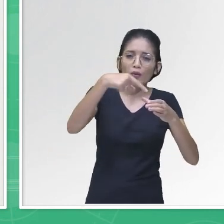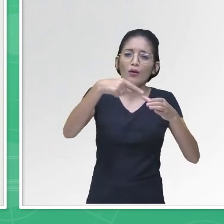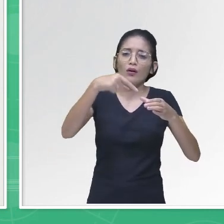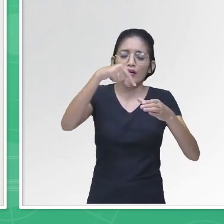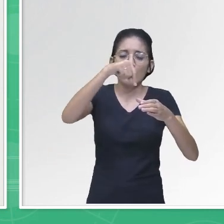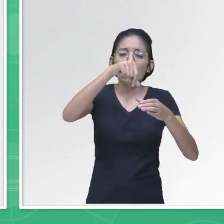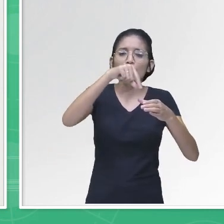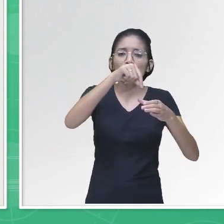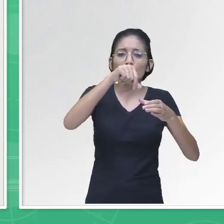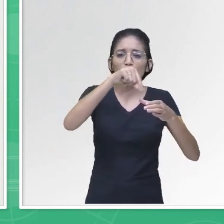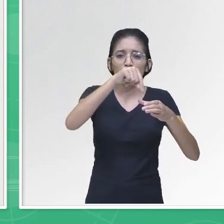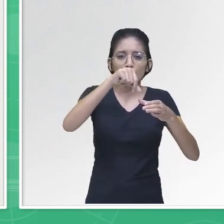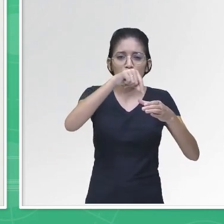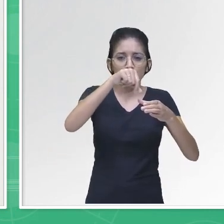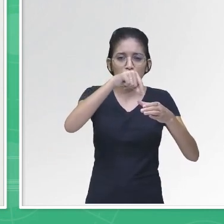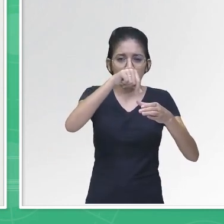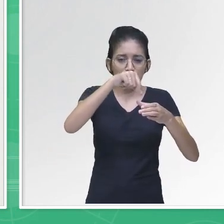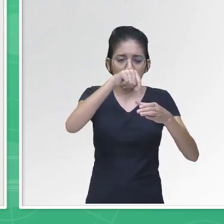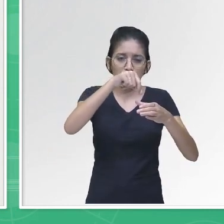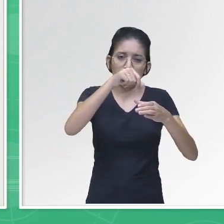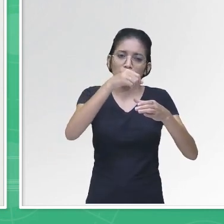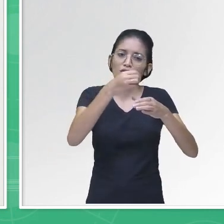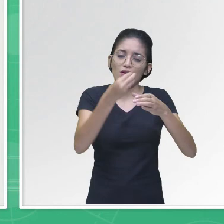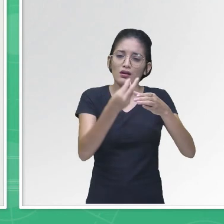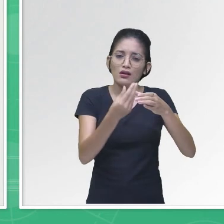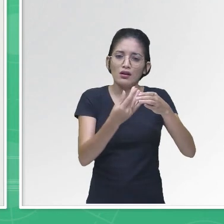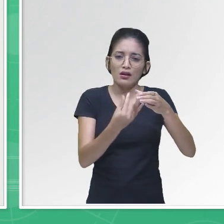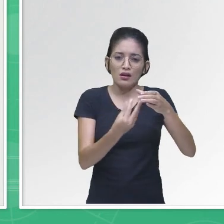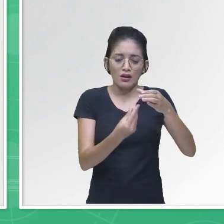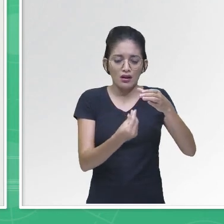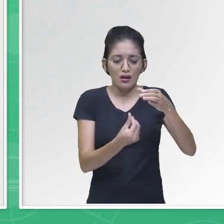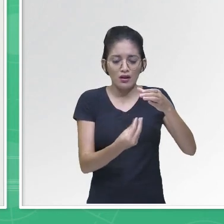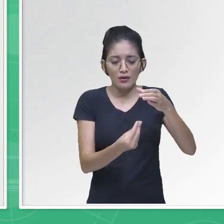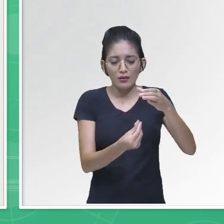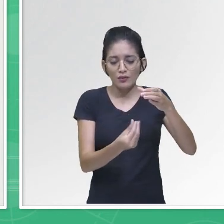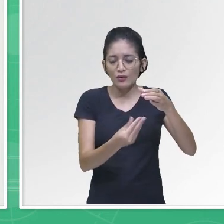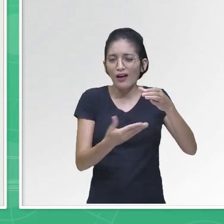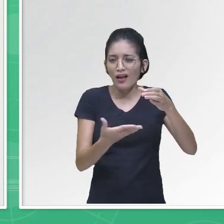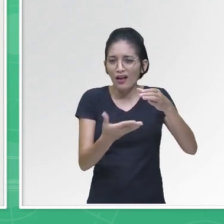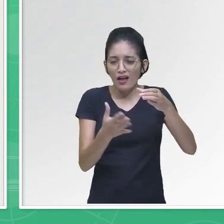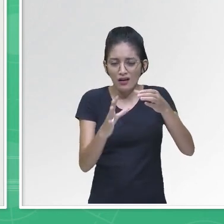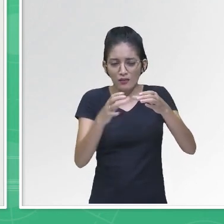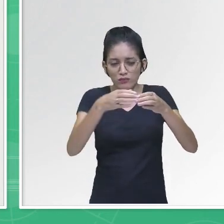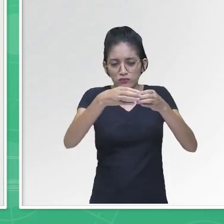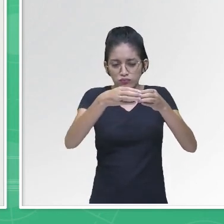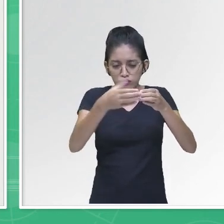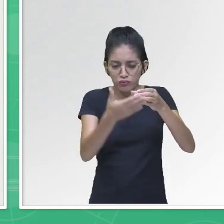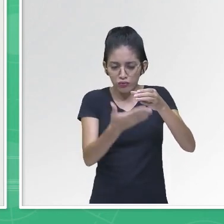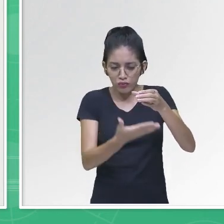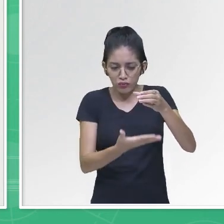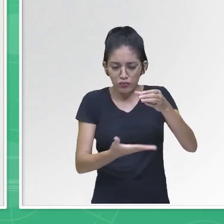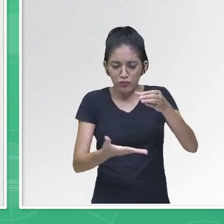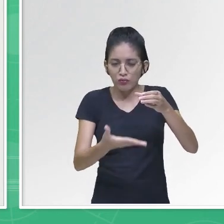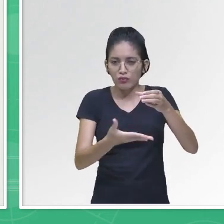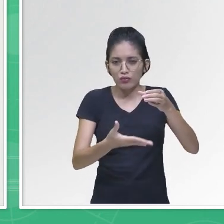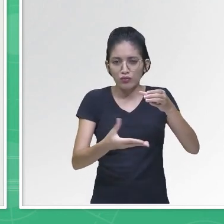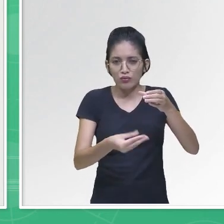potássio em uma solução pré-existente, né? Logo em seguida, esse aluno percebeu que um corpo de fundo,